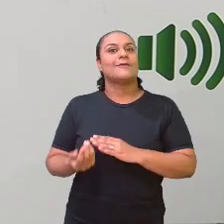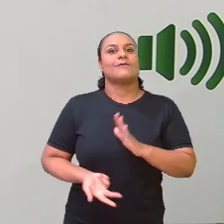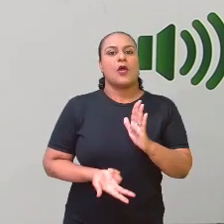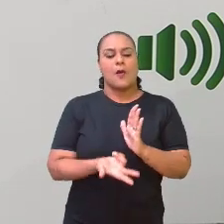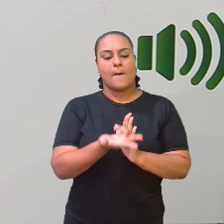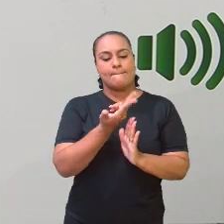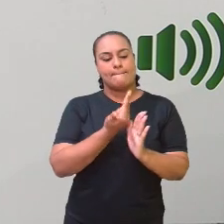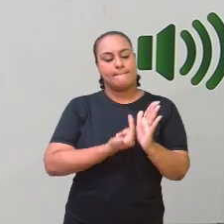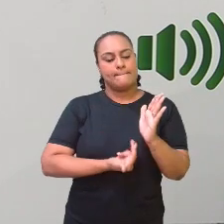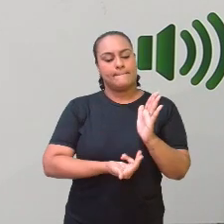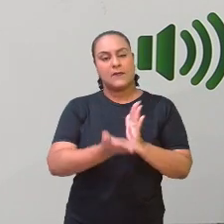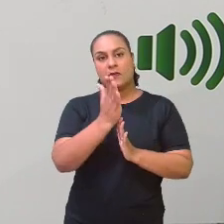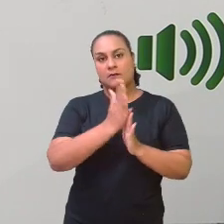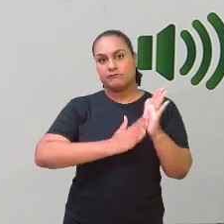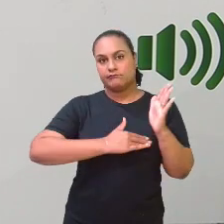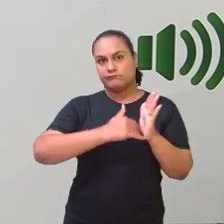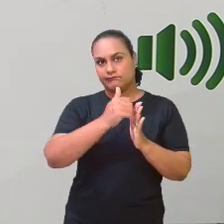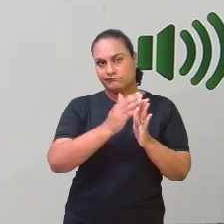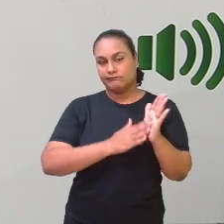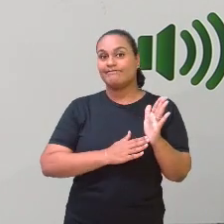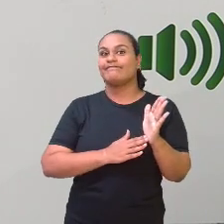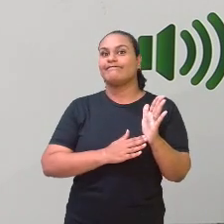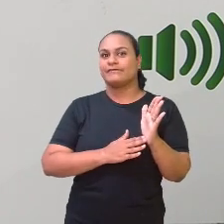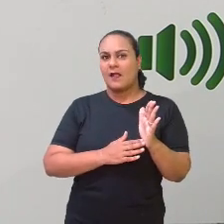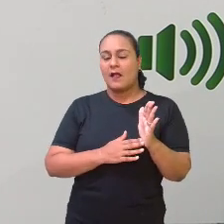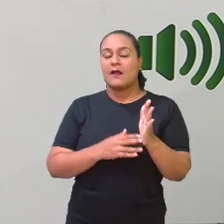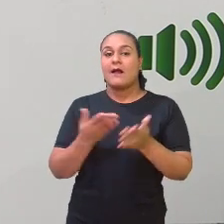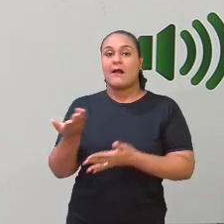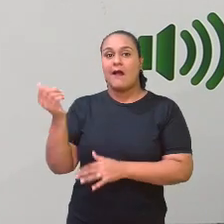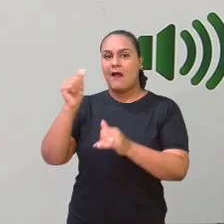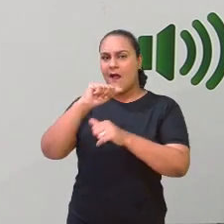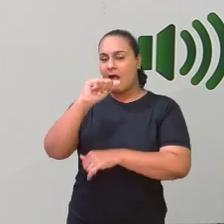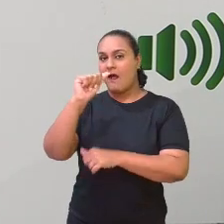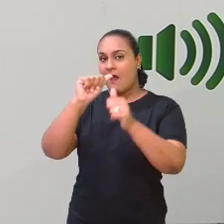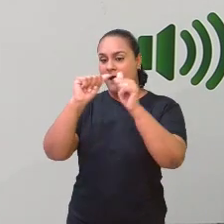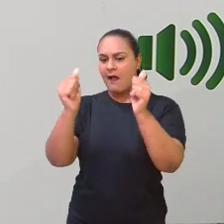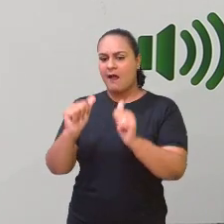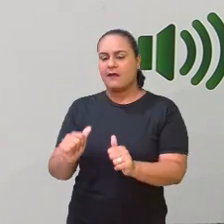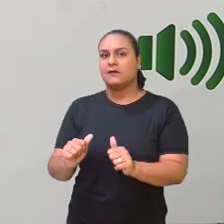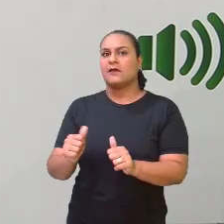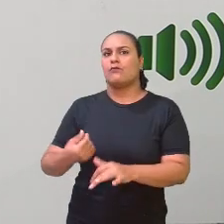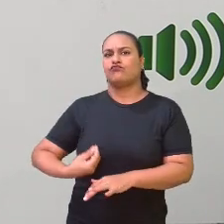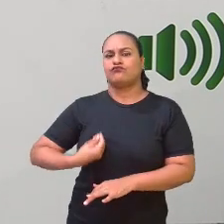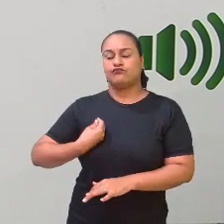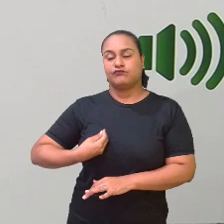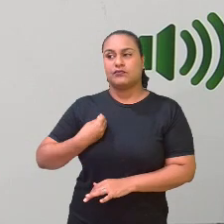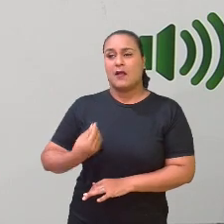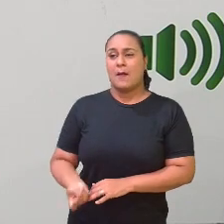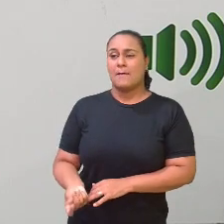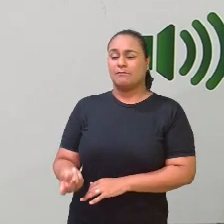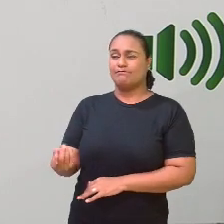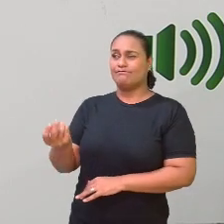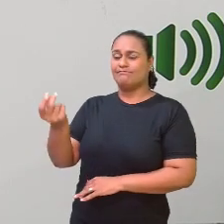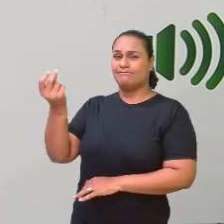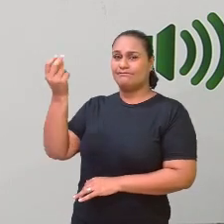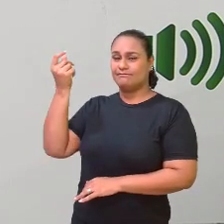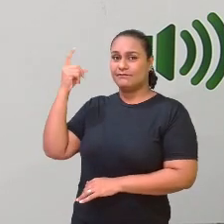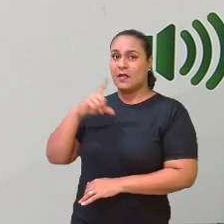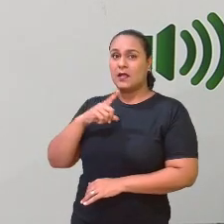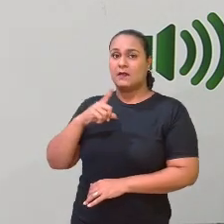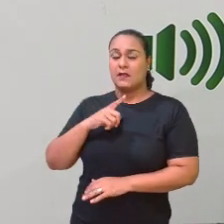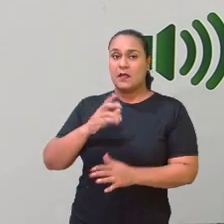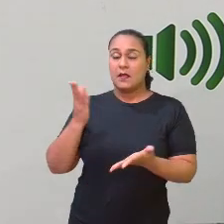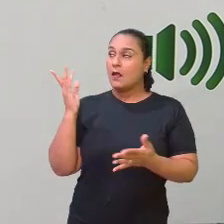pinturas. Então veja há quanto tempo a arte está presente em nossas vidas, né? Então nós temos aí a pintura